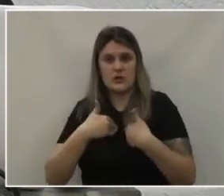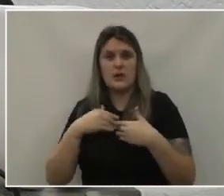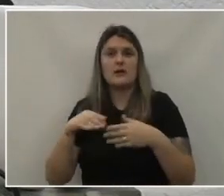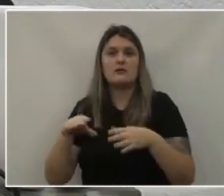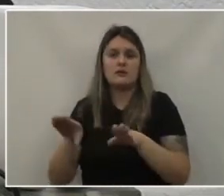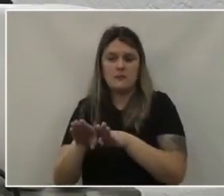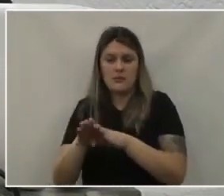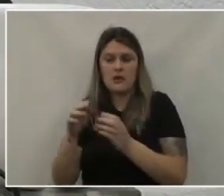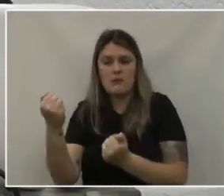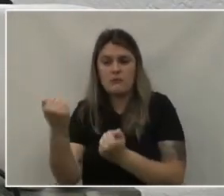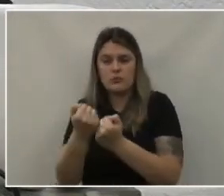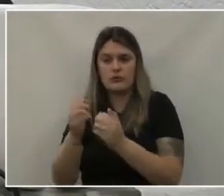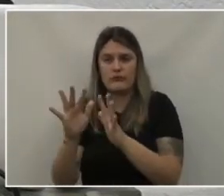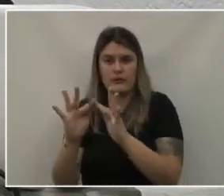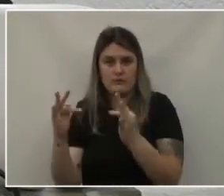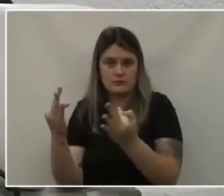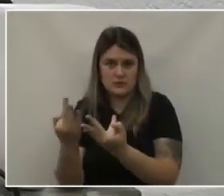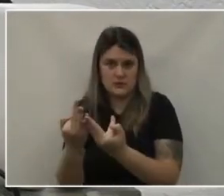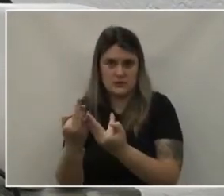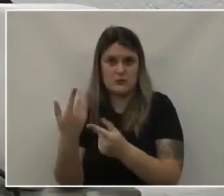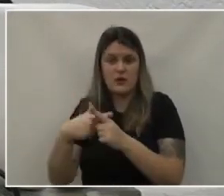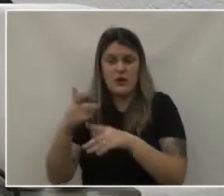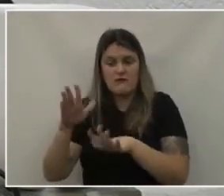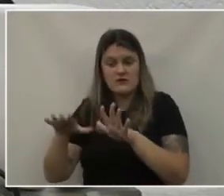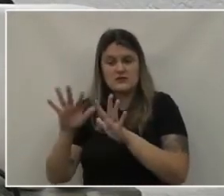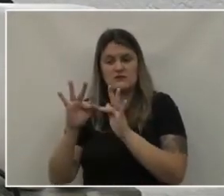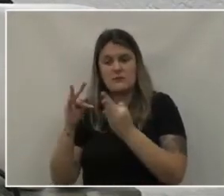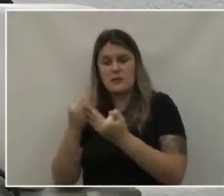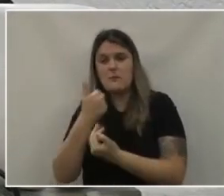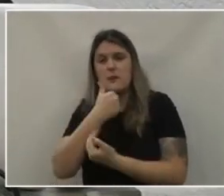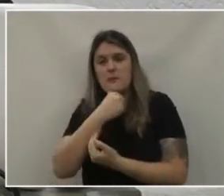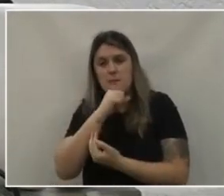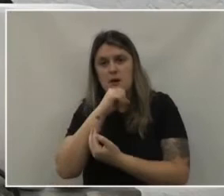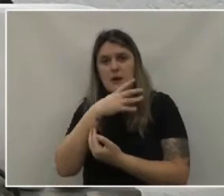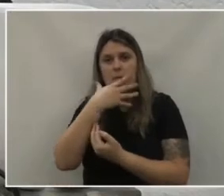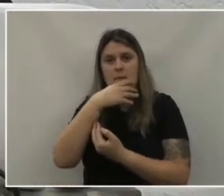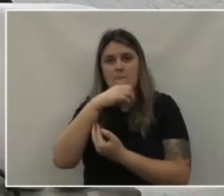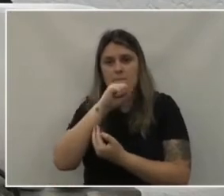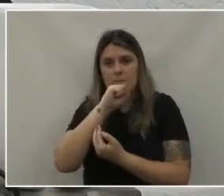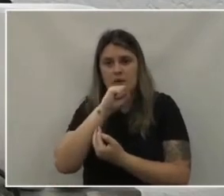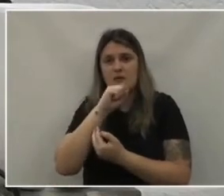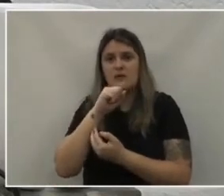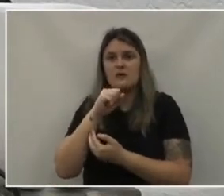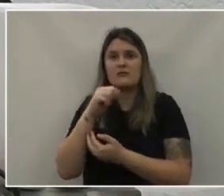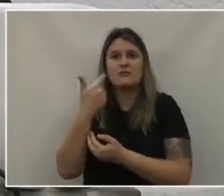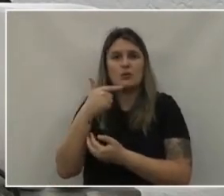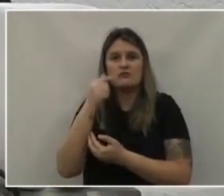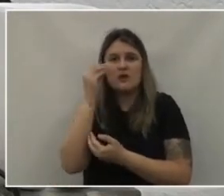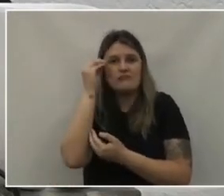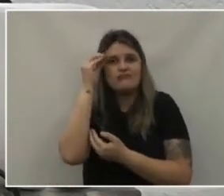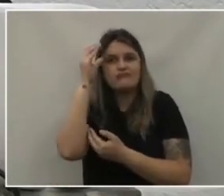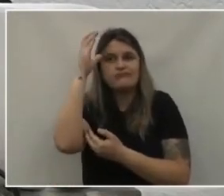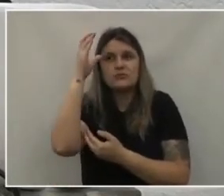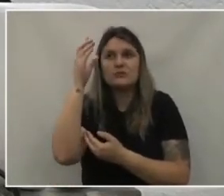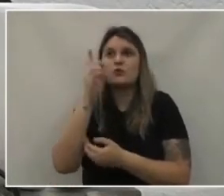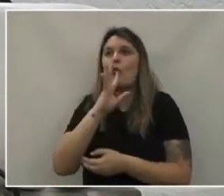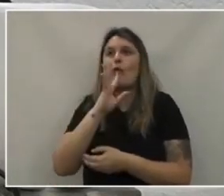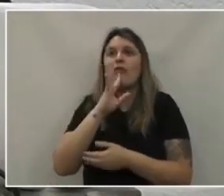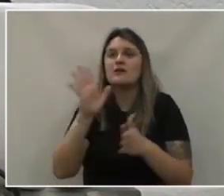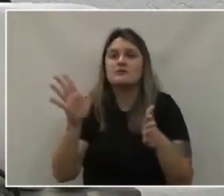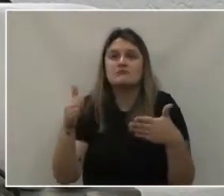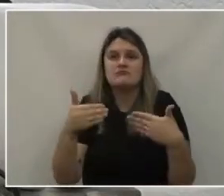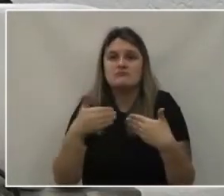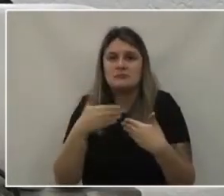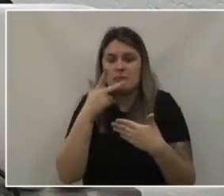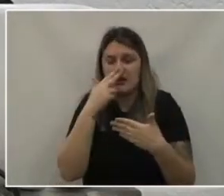aos pais, os quais, muitas vezes, por não possuírem o conhecimento referente ao transtorno, acabam